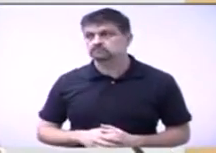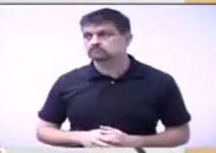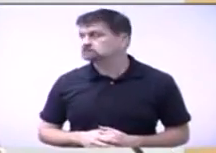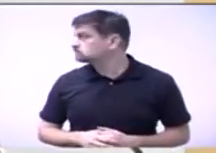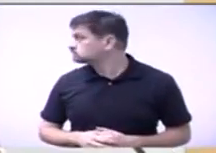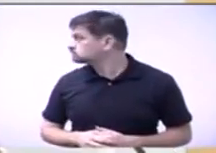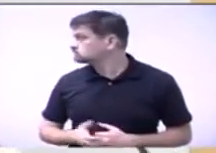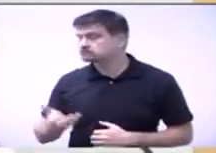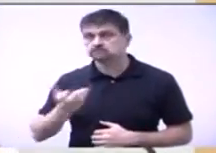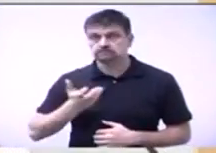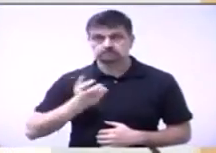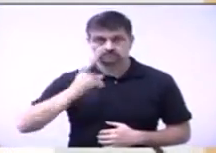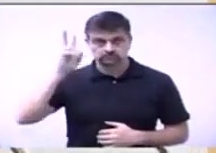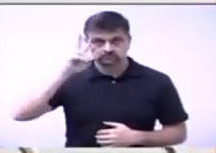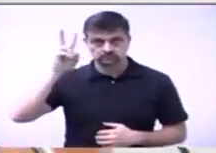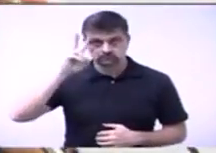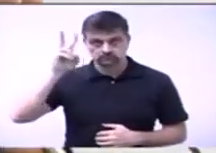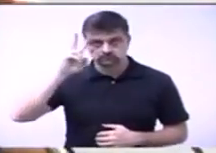gostaria de ressaltar.